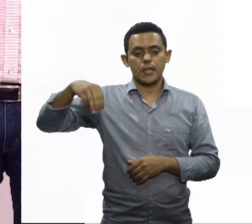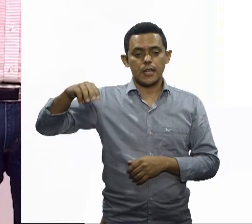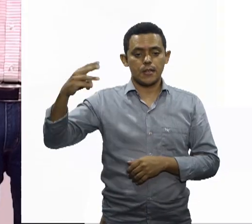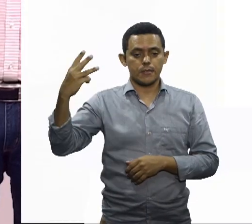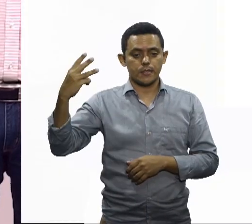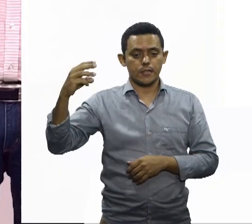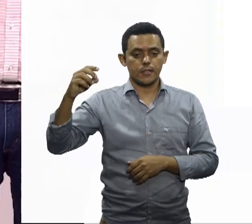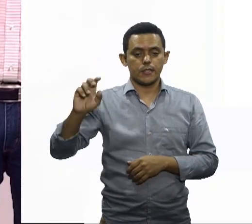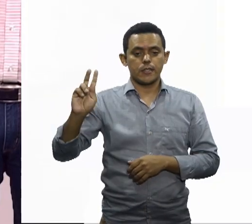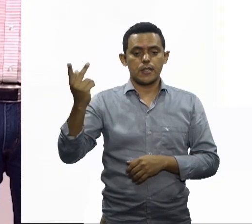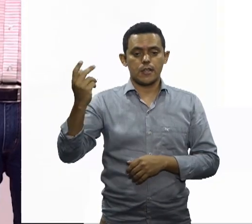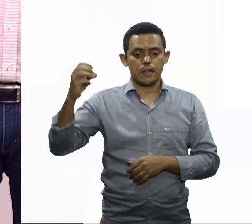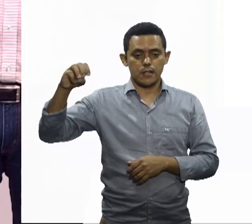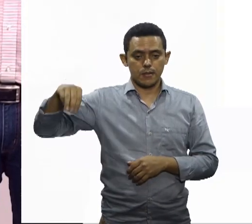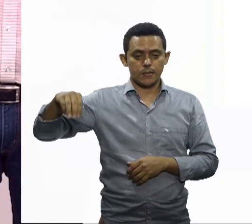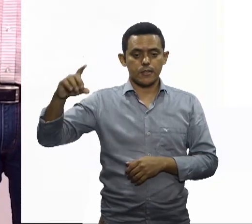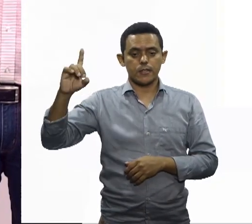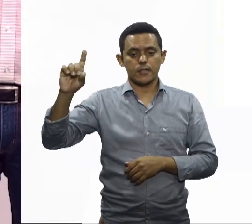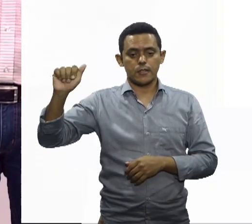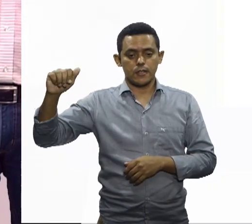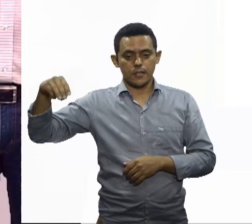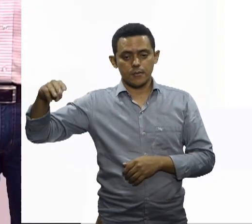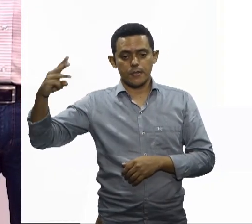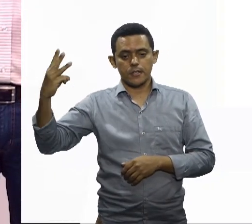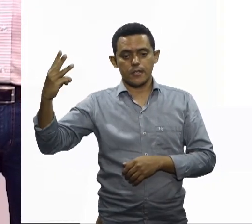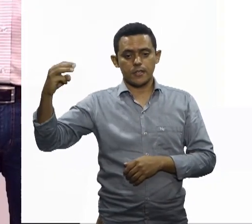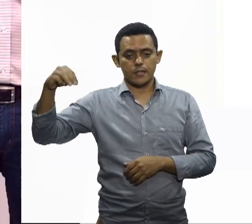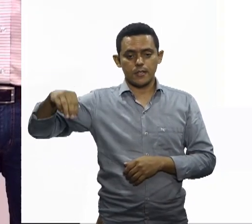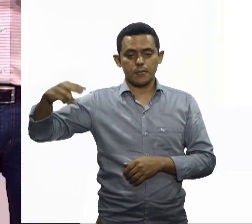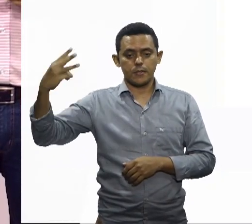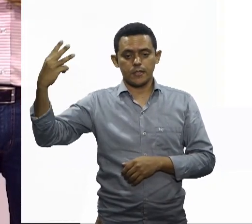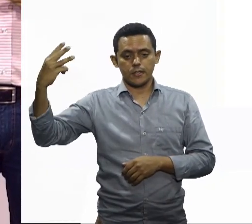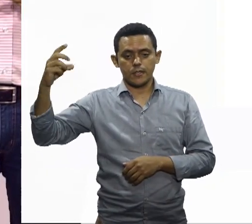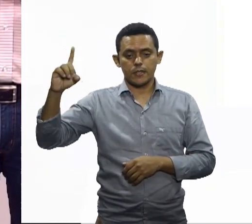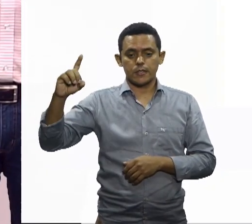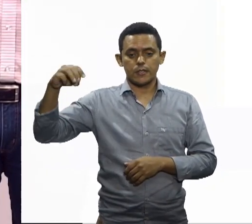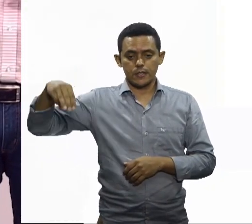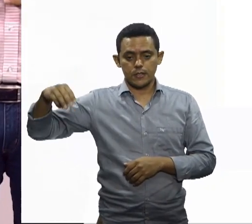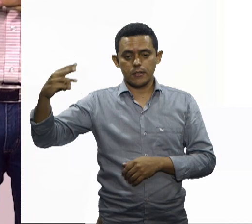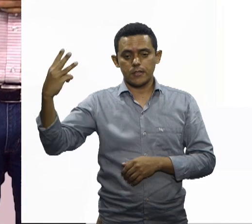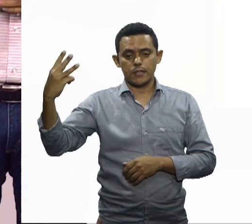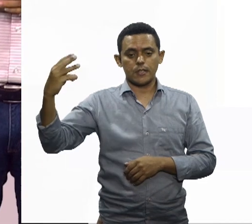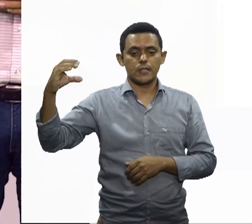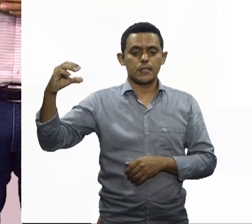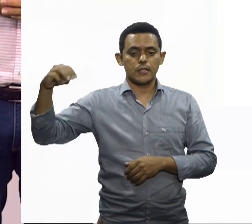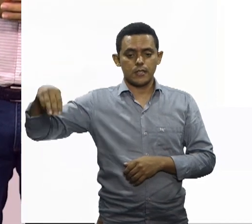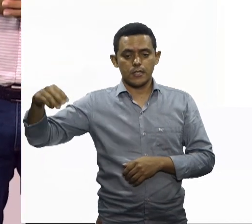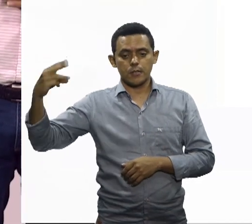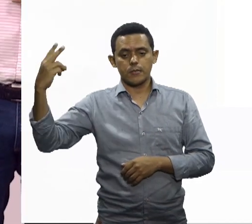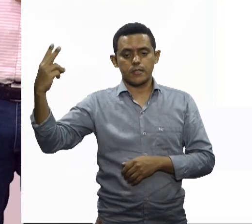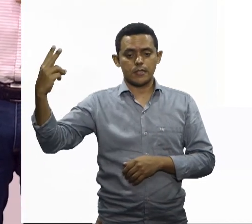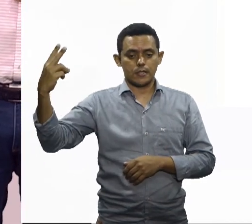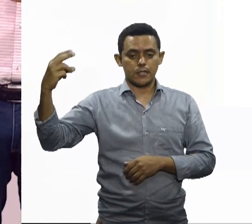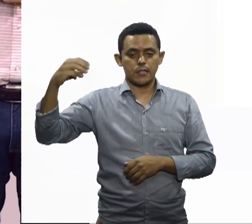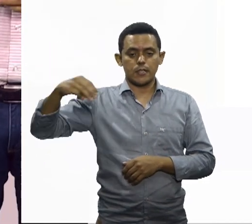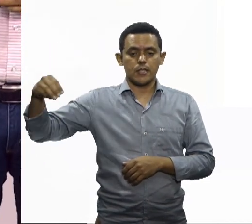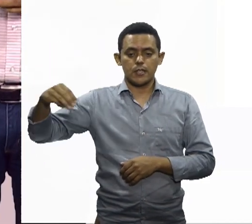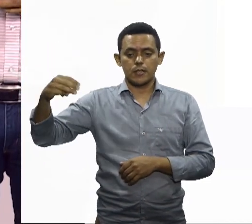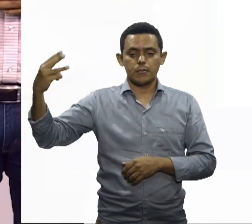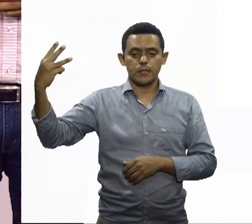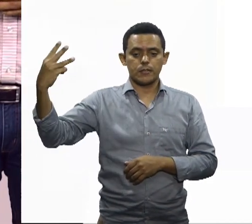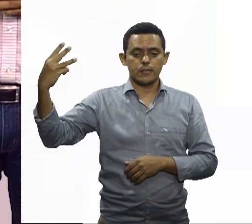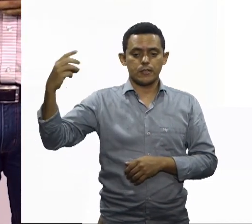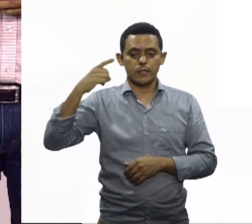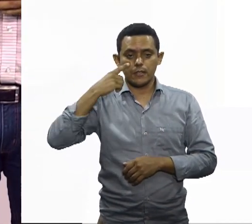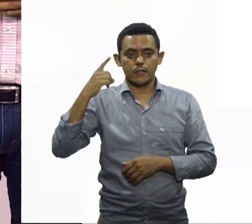metros cúbicos, decímetros cúbicos, centímetros cúbicos e milímetros cúbicos. Então, observe ali, pessoal. Eu estou